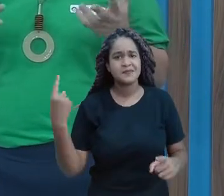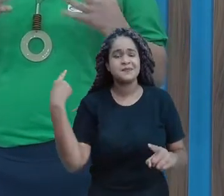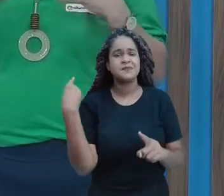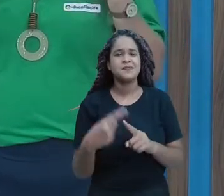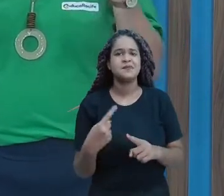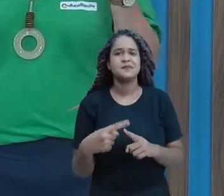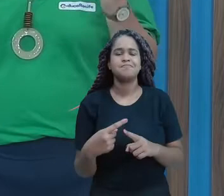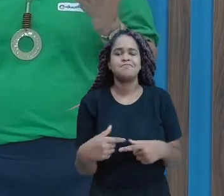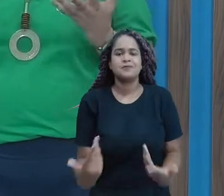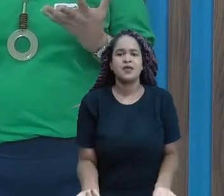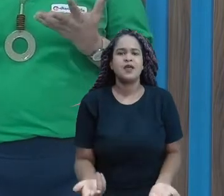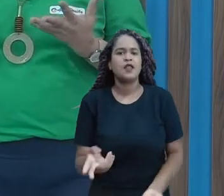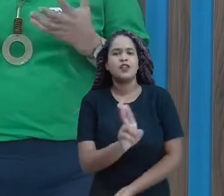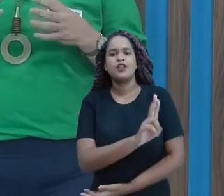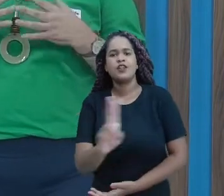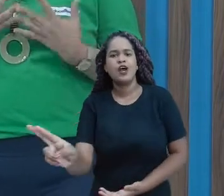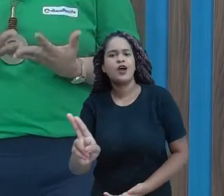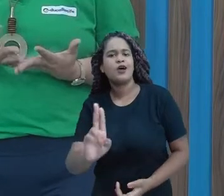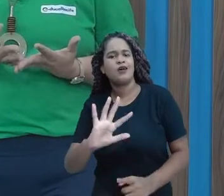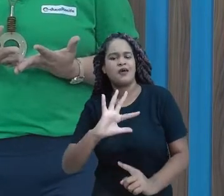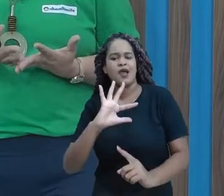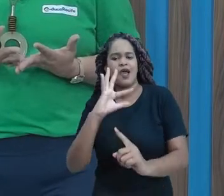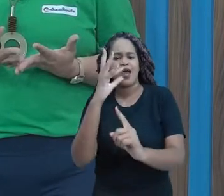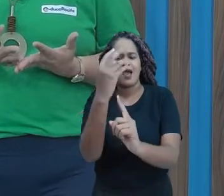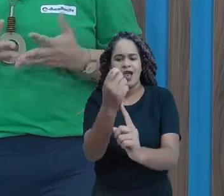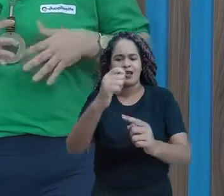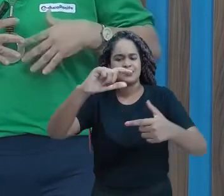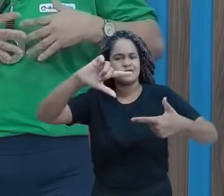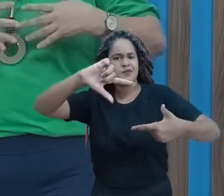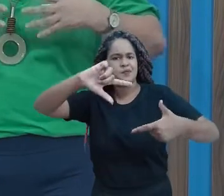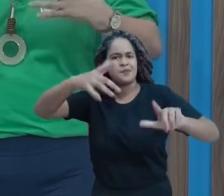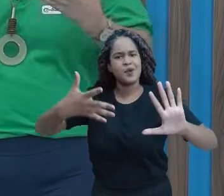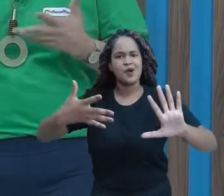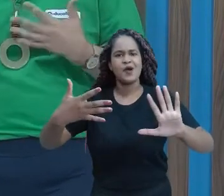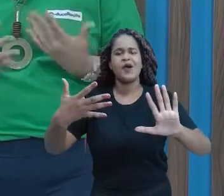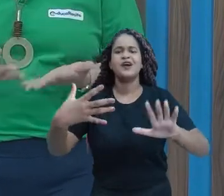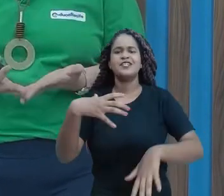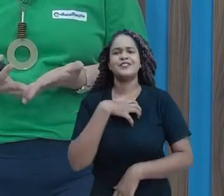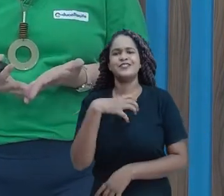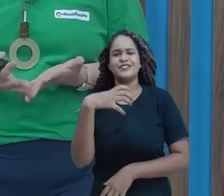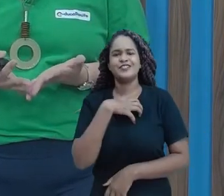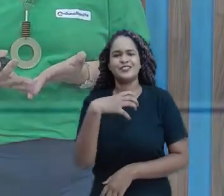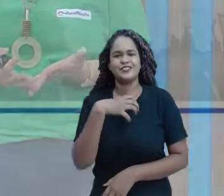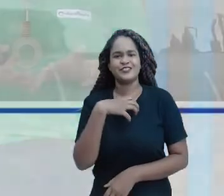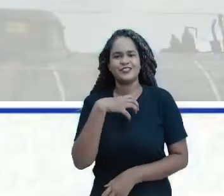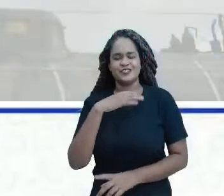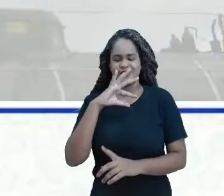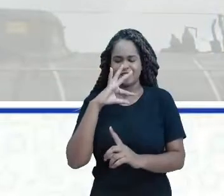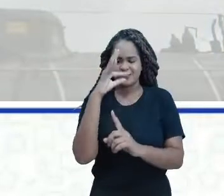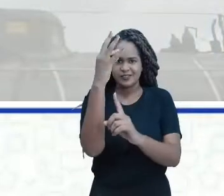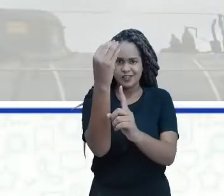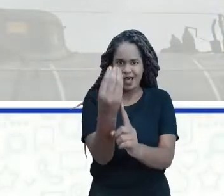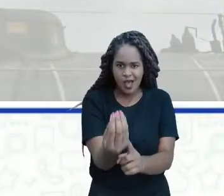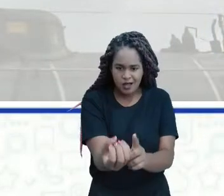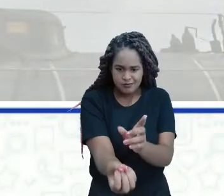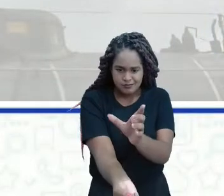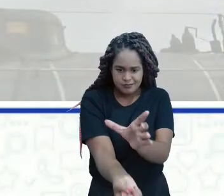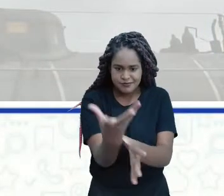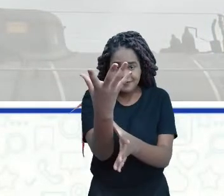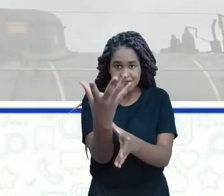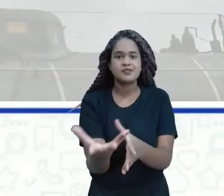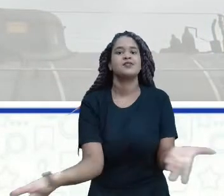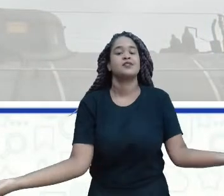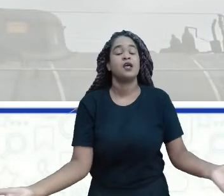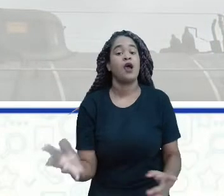gente deu esse nome a uma forma de fazer arte, digamos assim. Então, essa